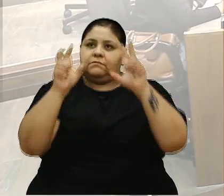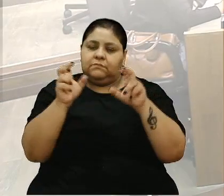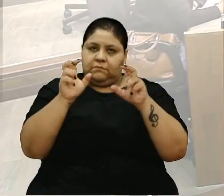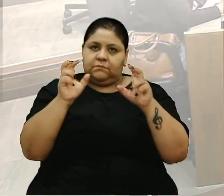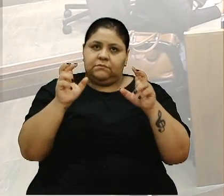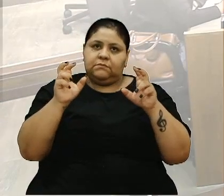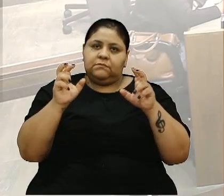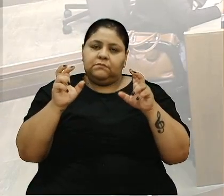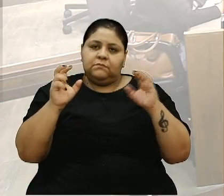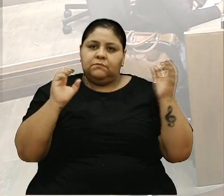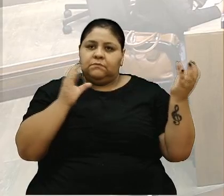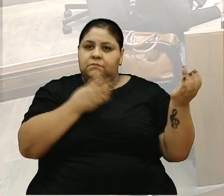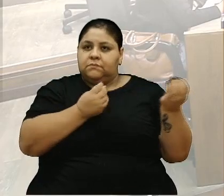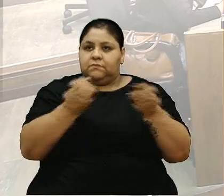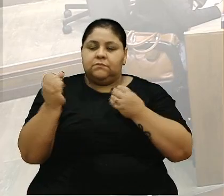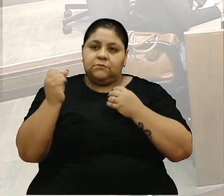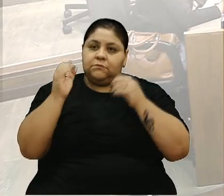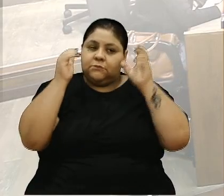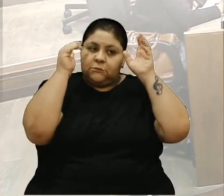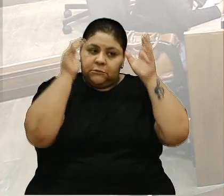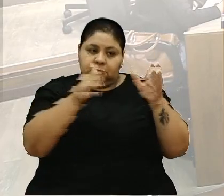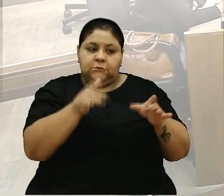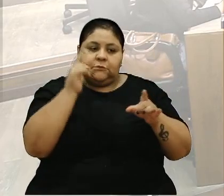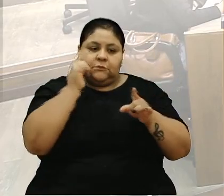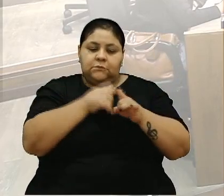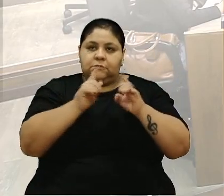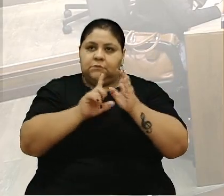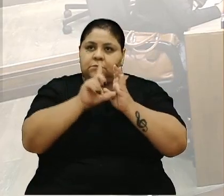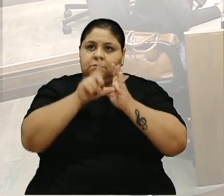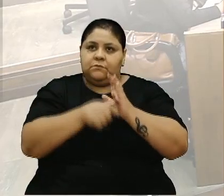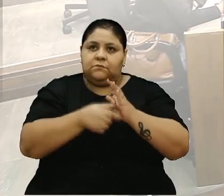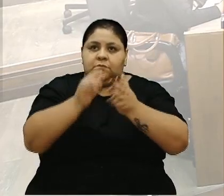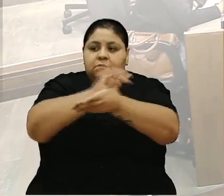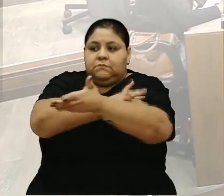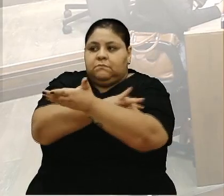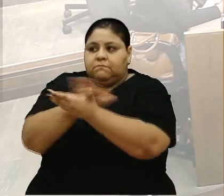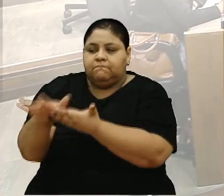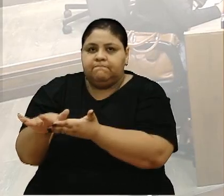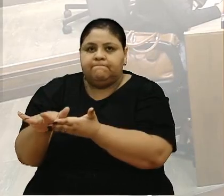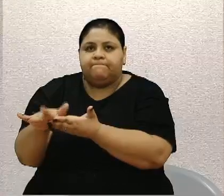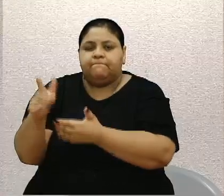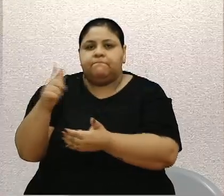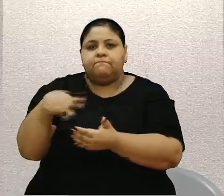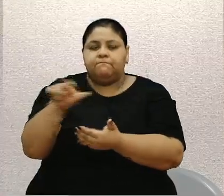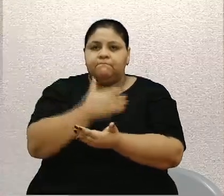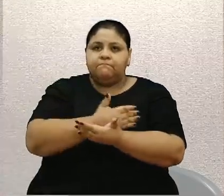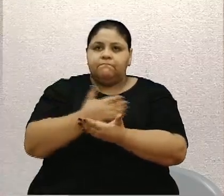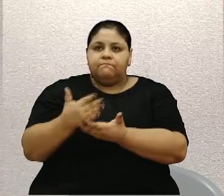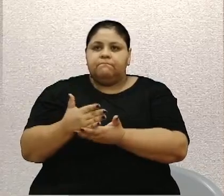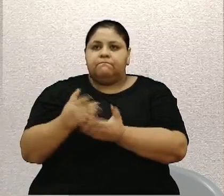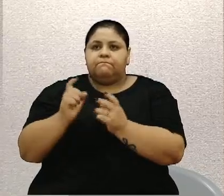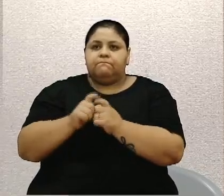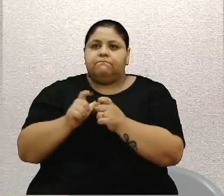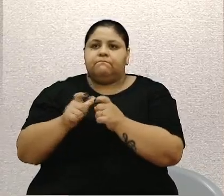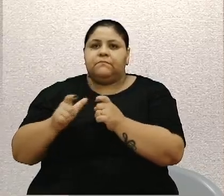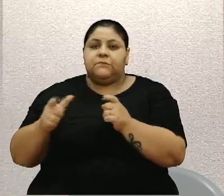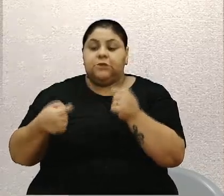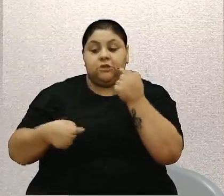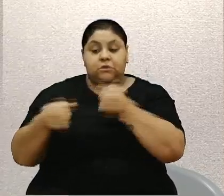que está muito em voga agora, porque depois das catástrofes a gente começou a ampliar esse